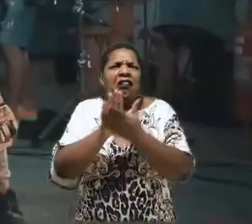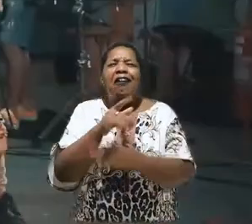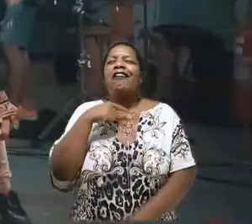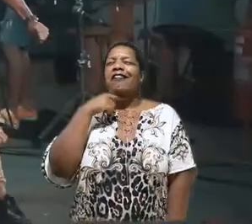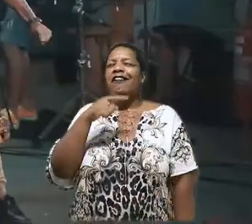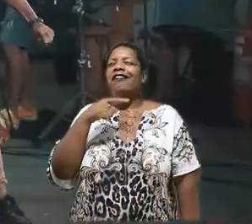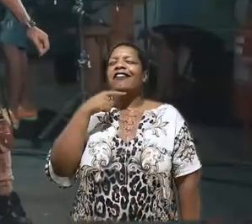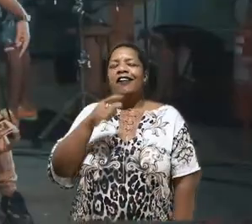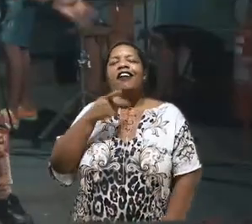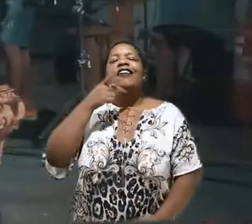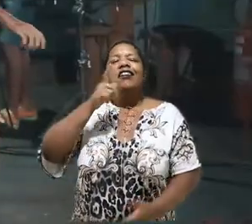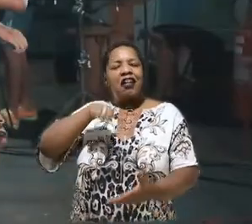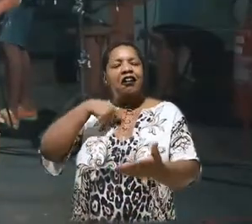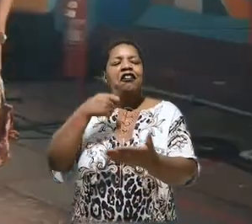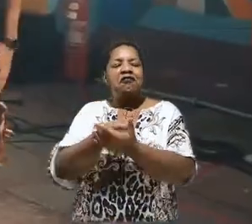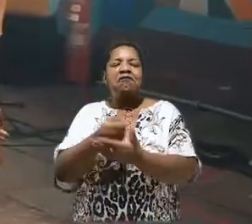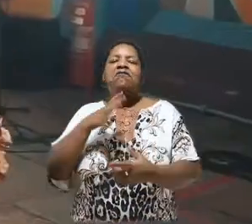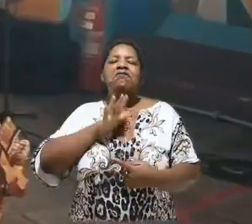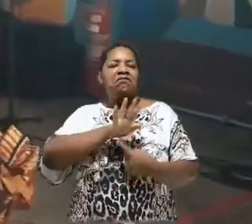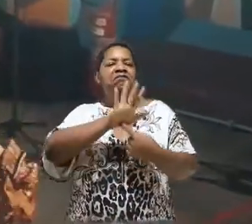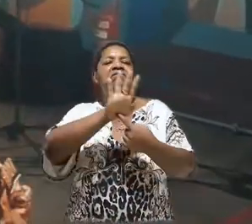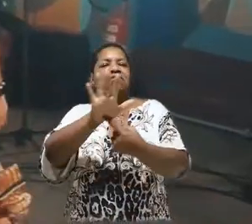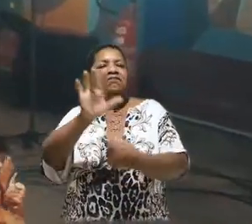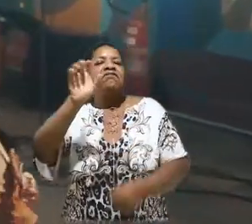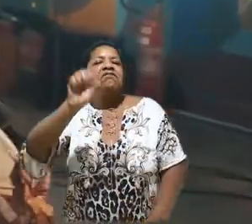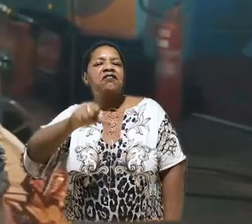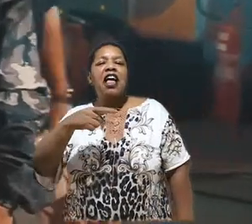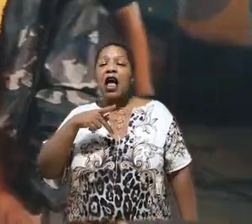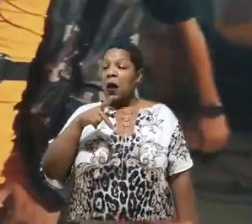tá pagando para a